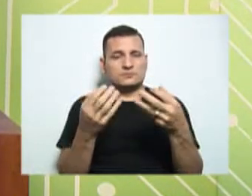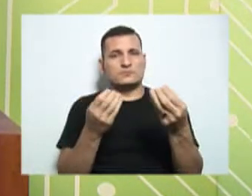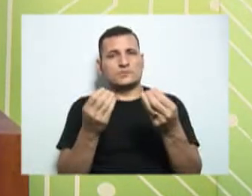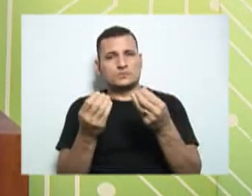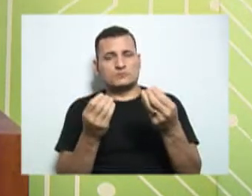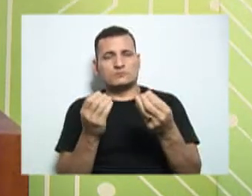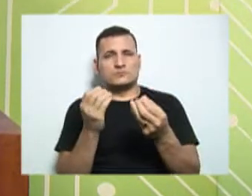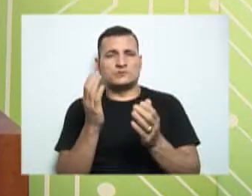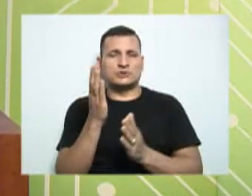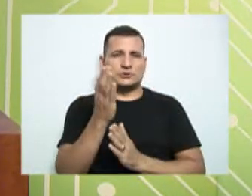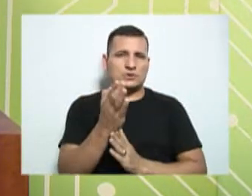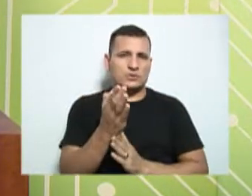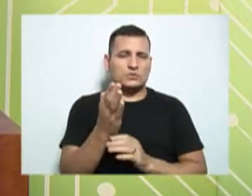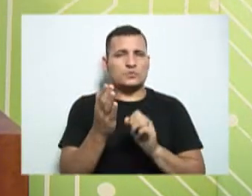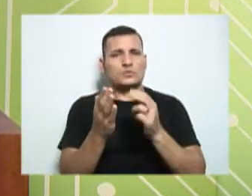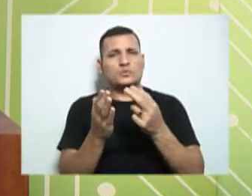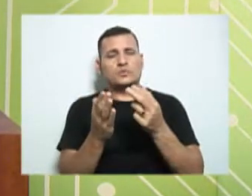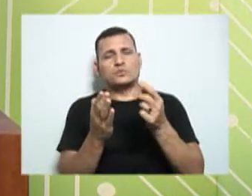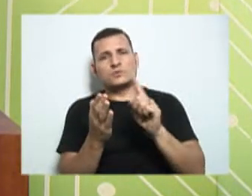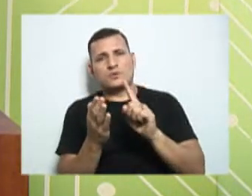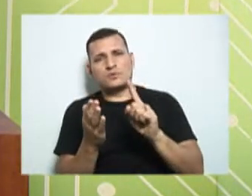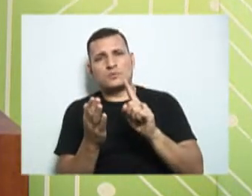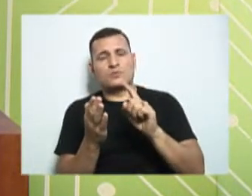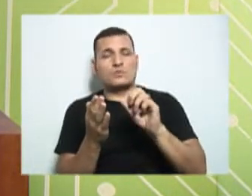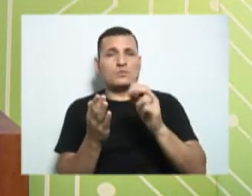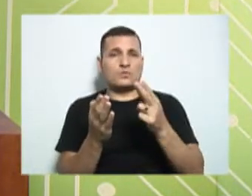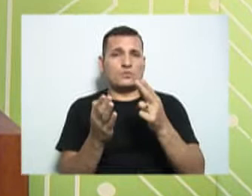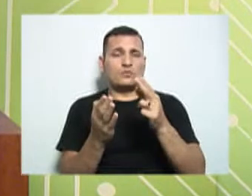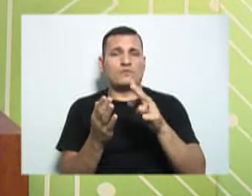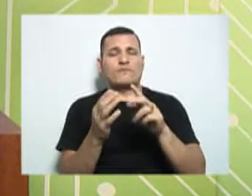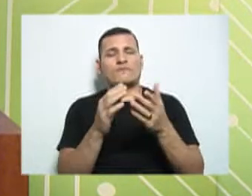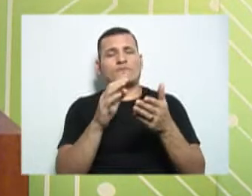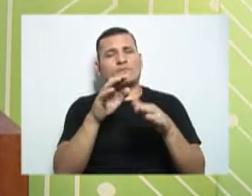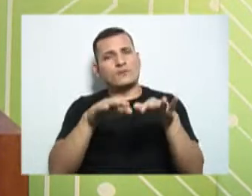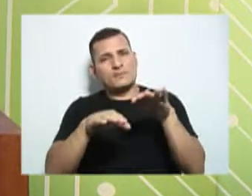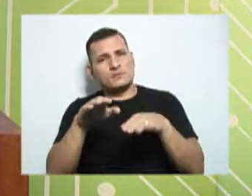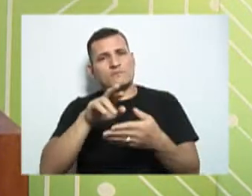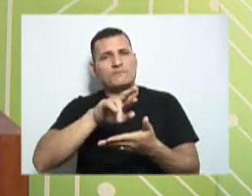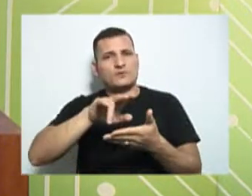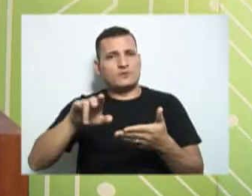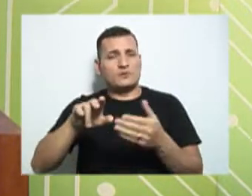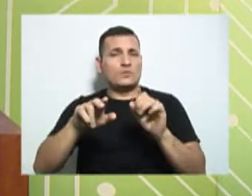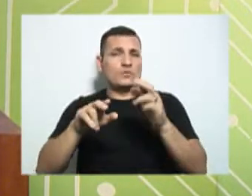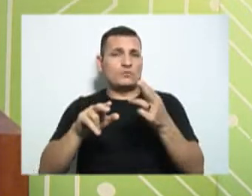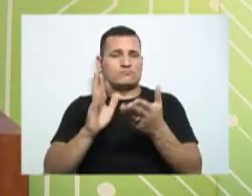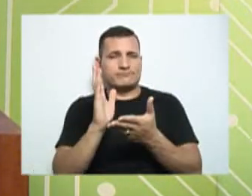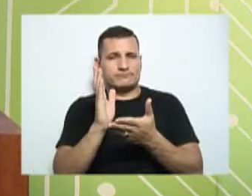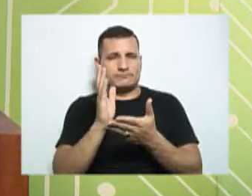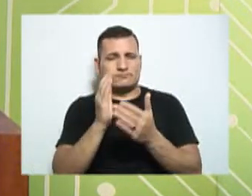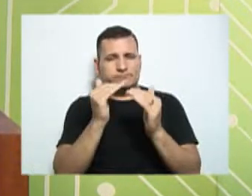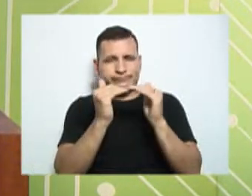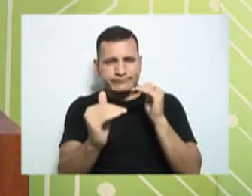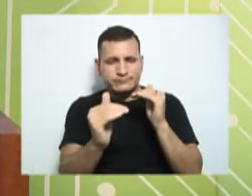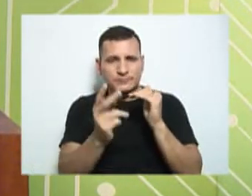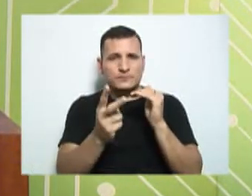diretos, indiretos, variáveis e fixos. Como vocês vão agregar todos esses custos, como vocês